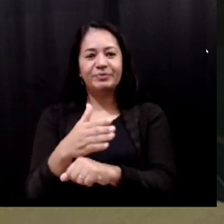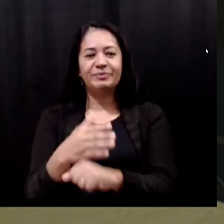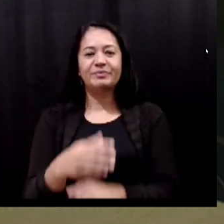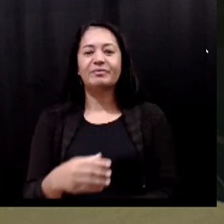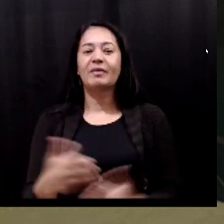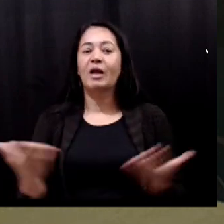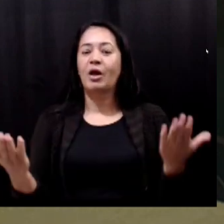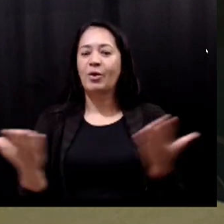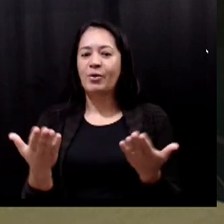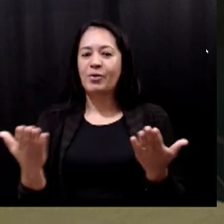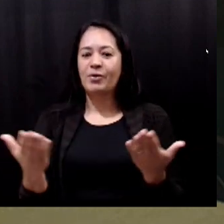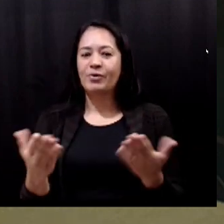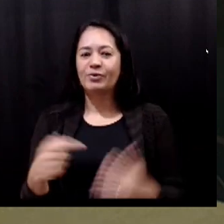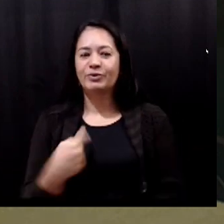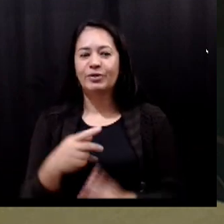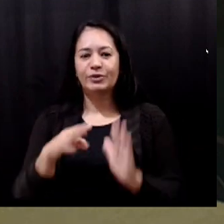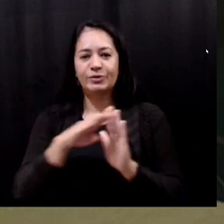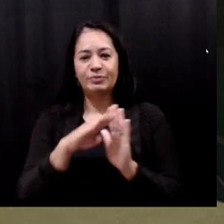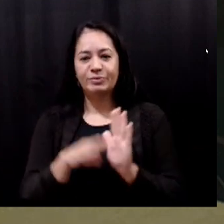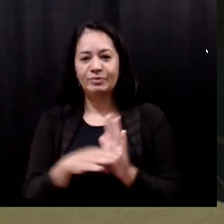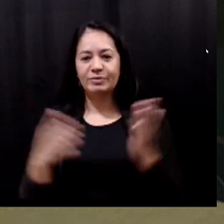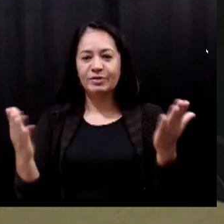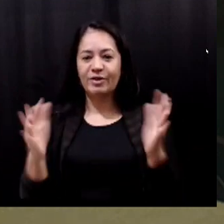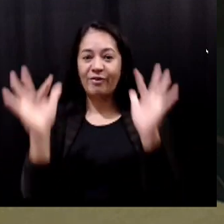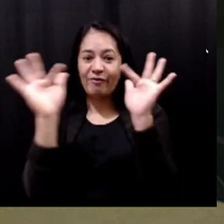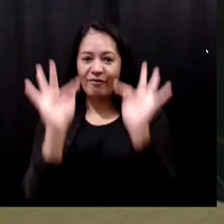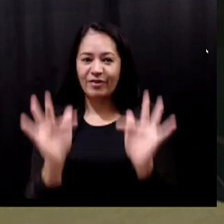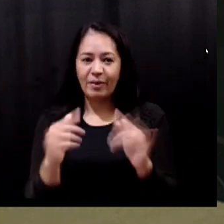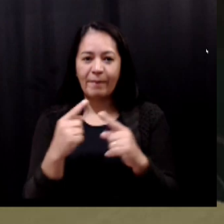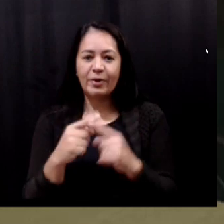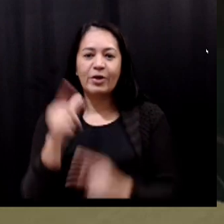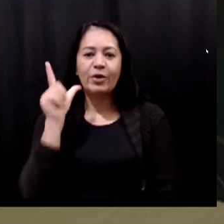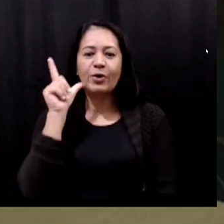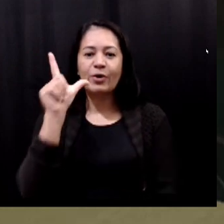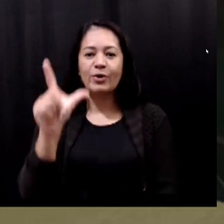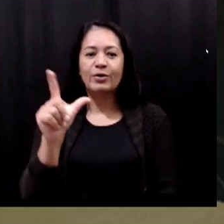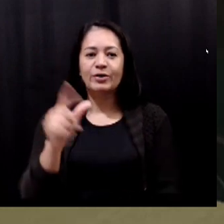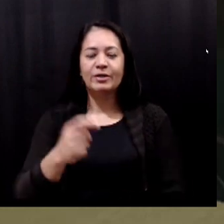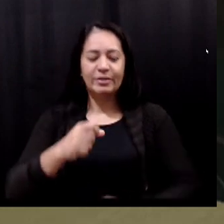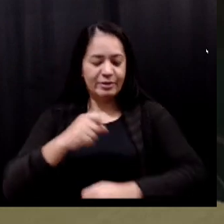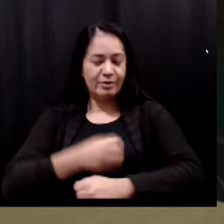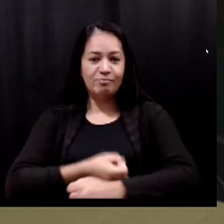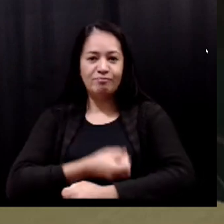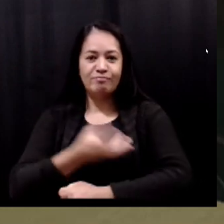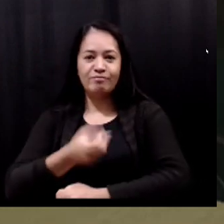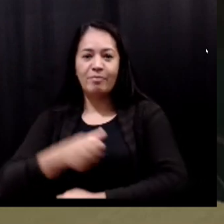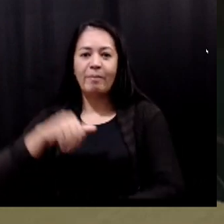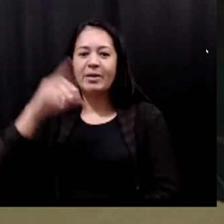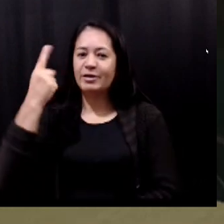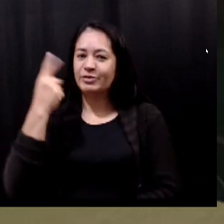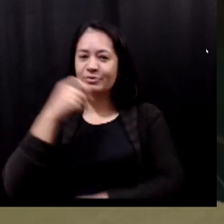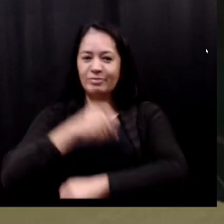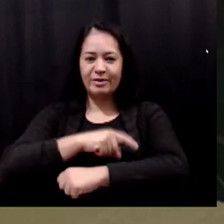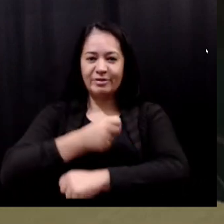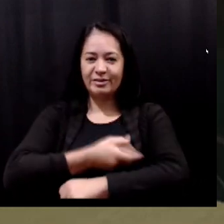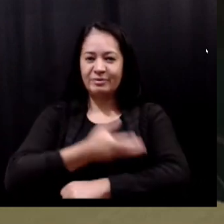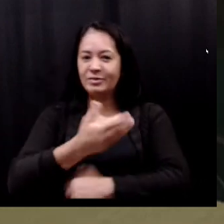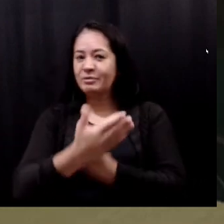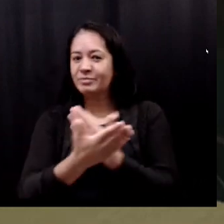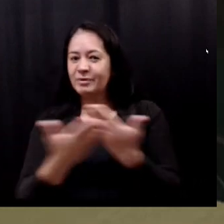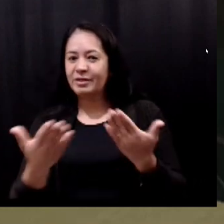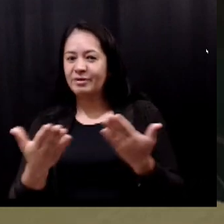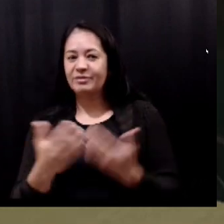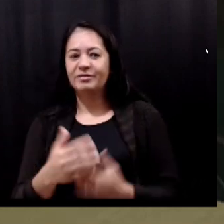nosso programa de hoje, feliz da vida, porque conseguimos semear, lançar mais uma sementinha para você que está aí do outro lado. Valeu,